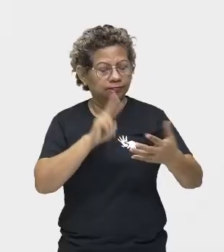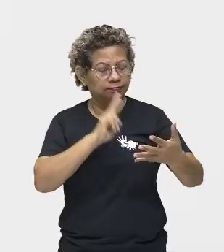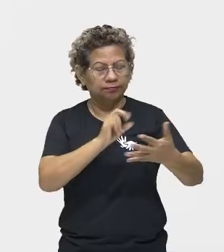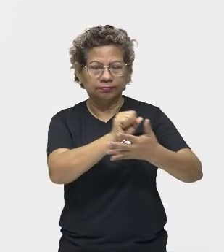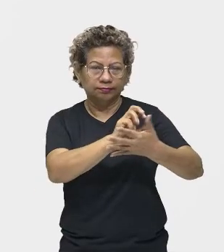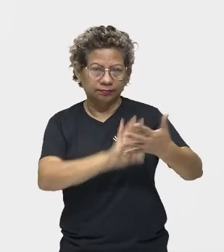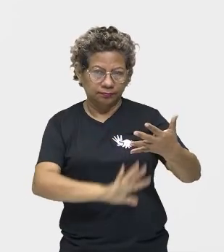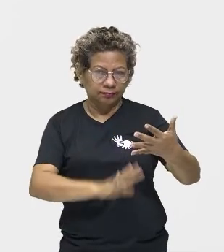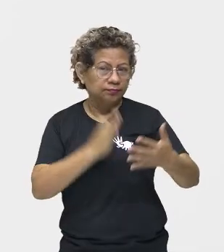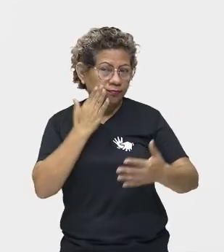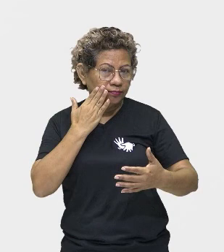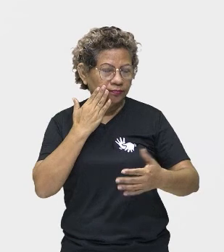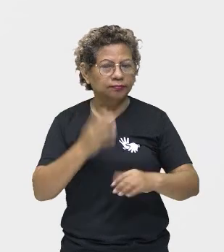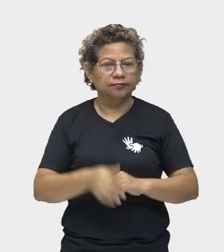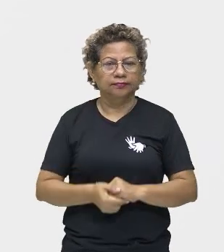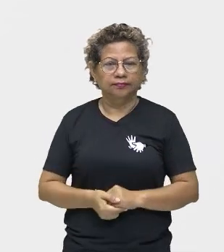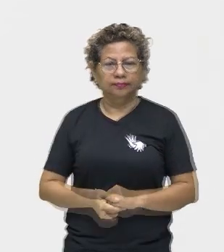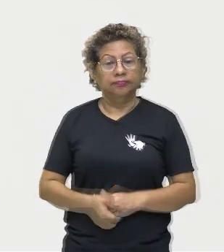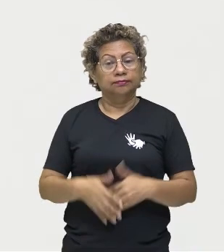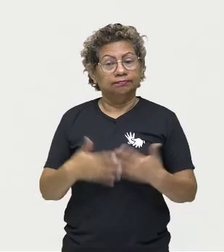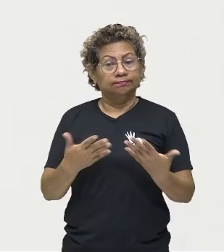questão.